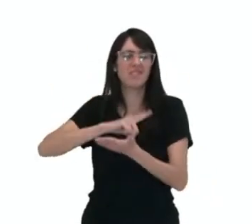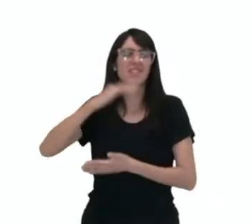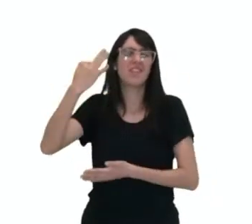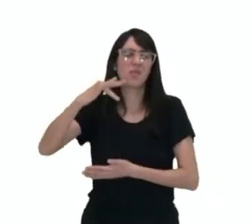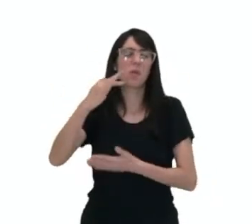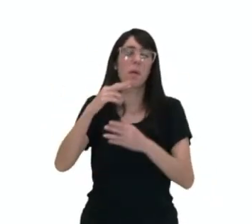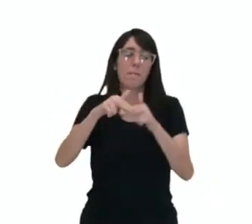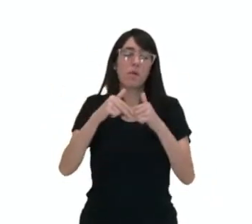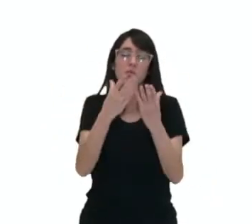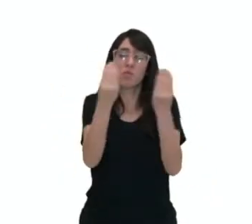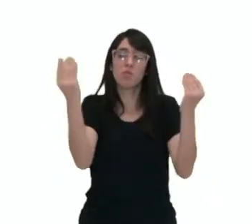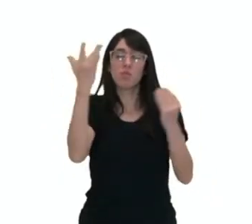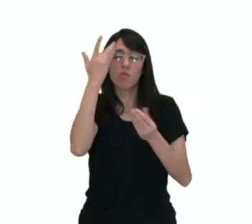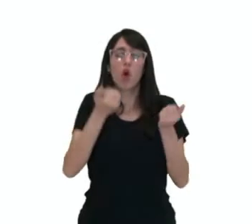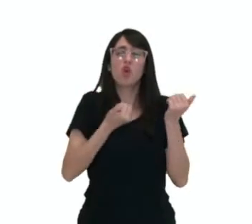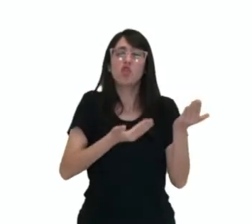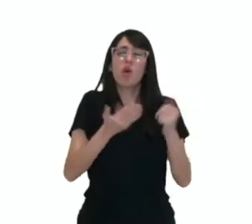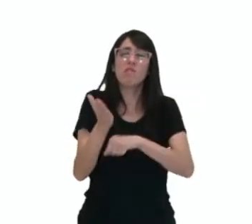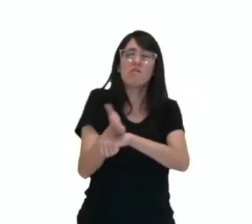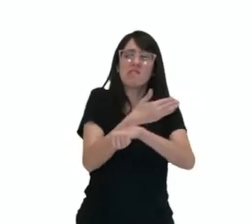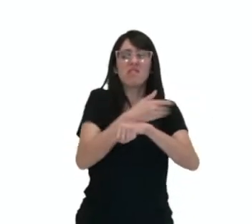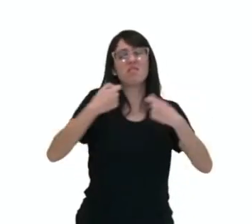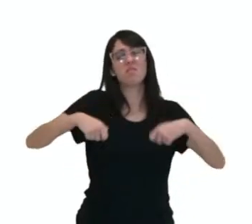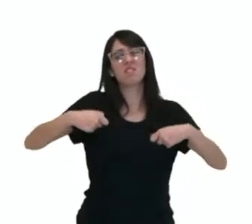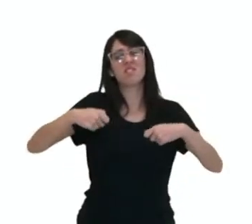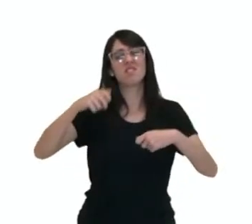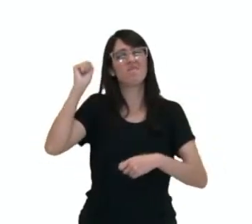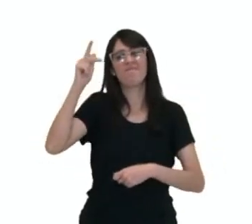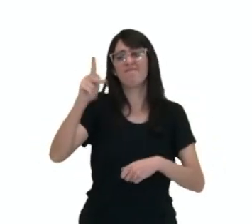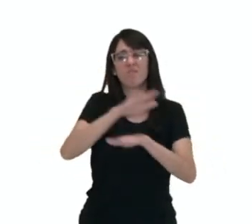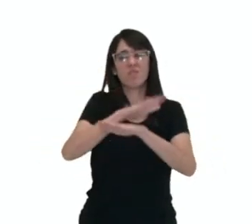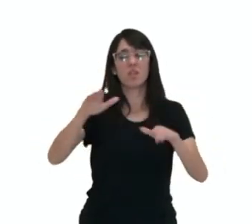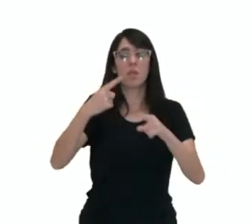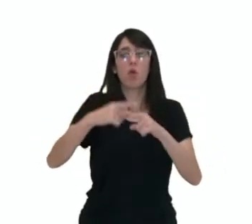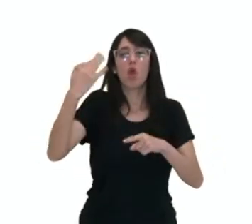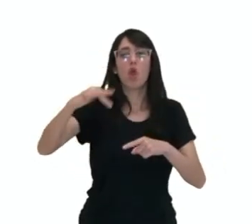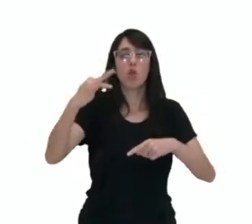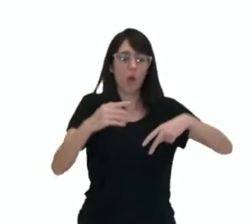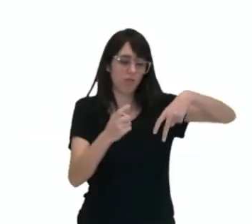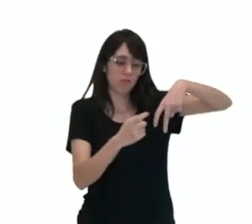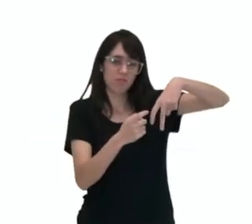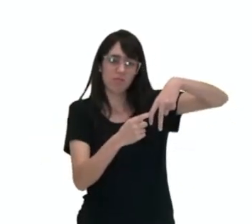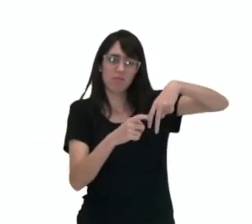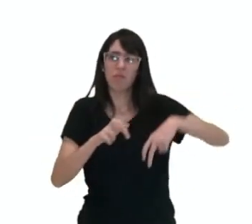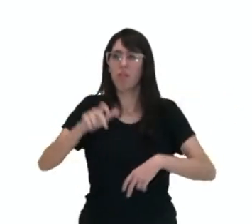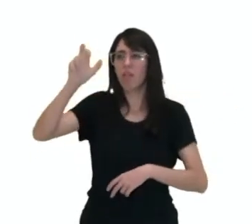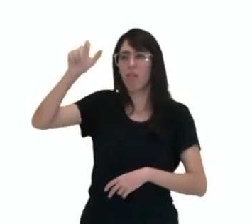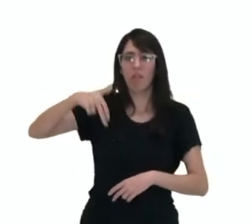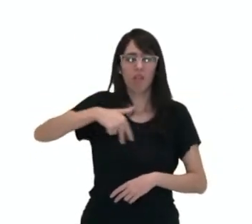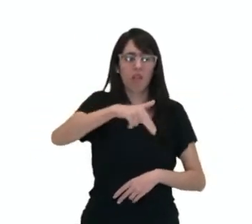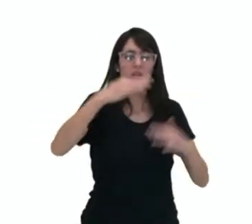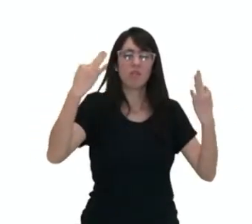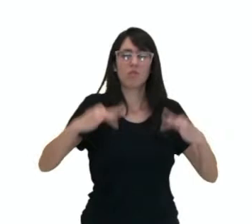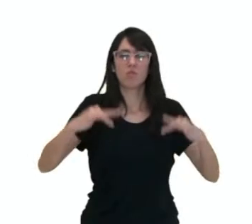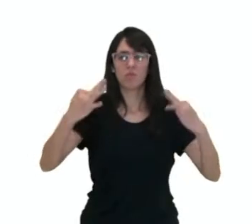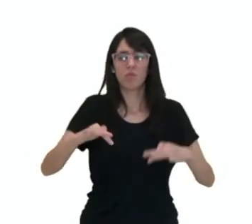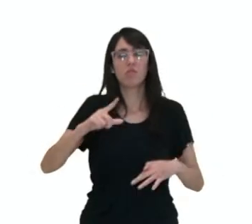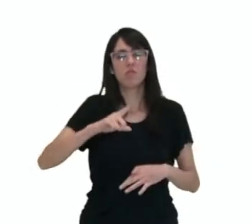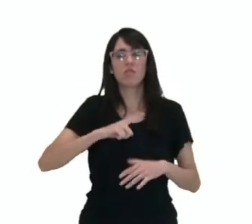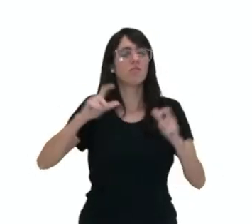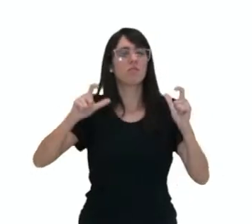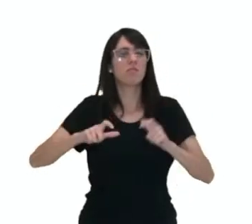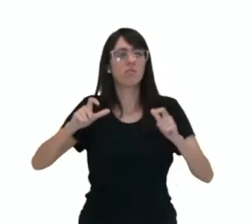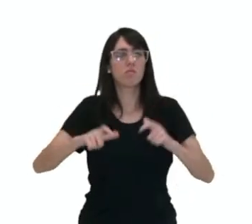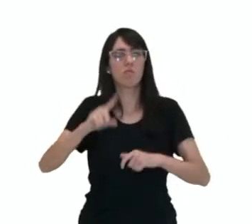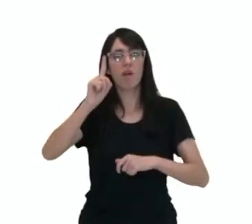menisco. Dentre os sintomas da lesão do menisco estão dor no joelho ao caminhar, subir e descer escadas. A dor é localizada na parte